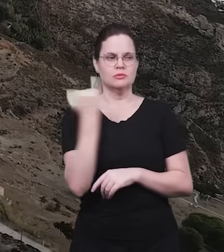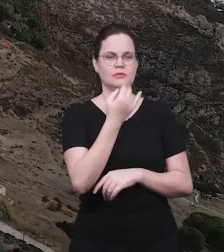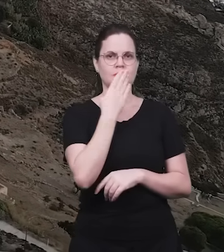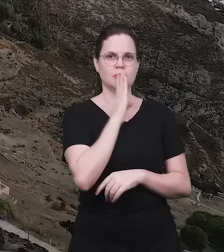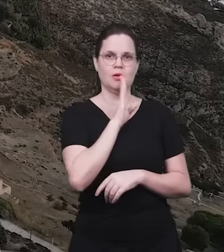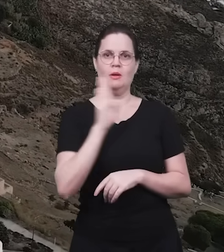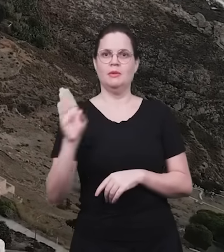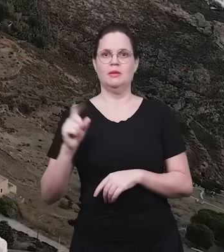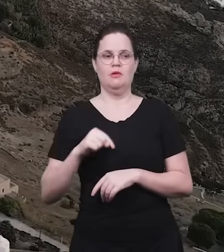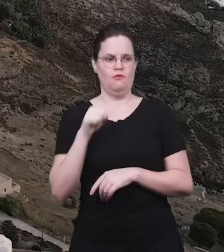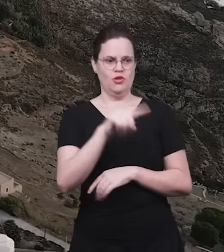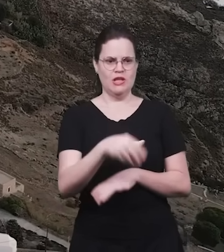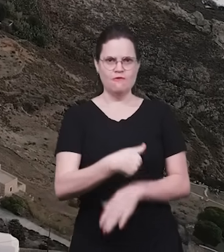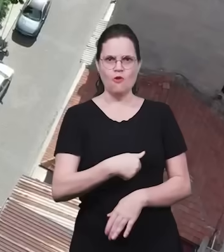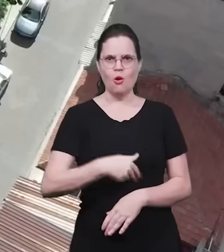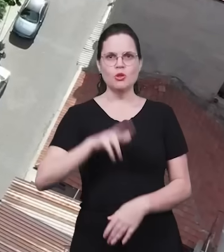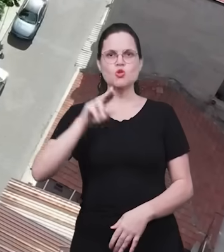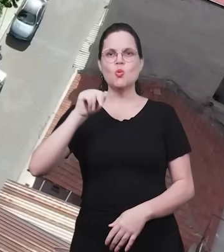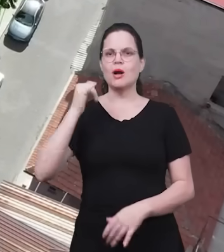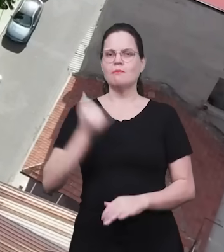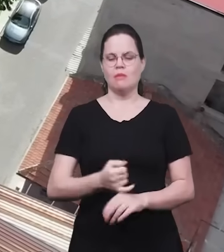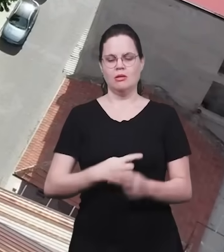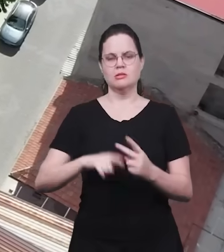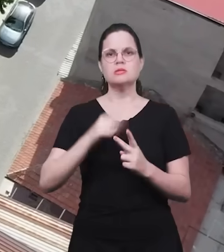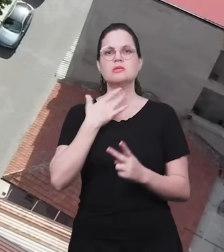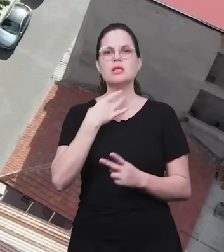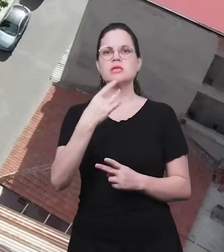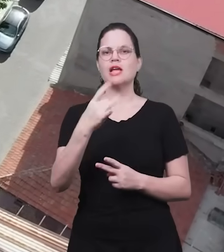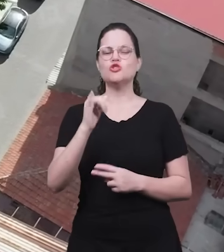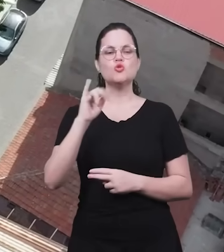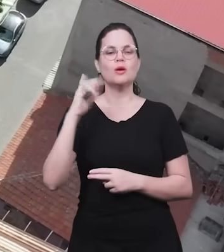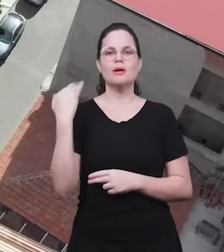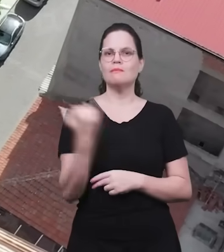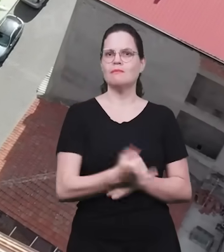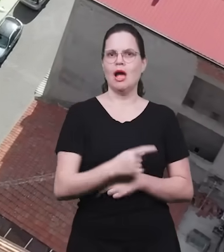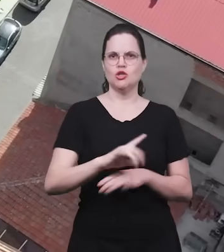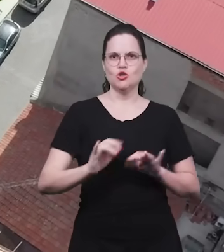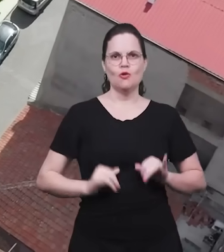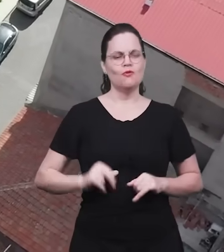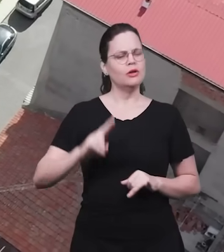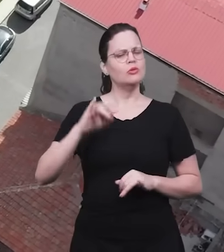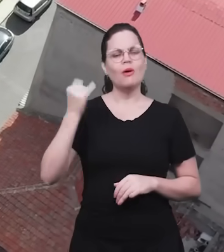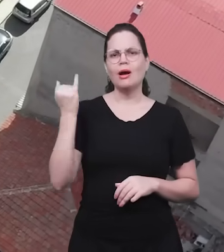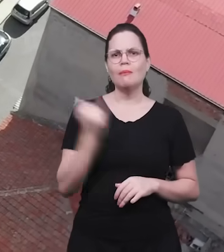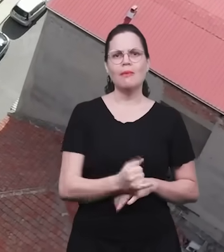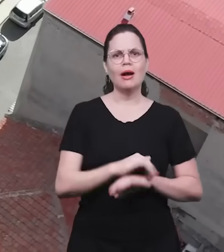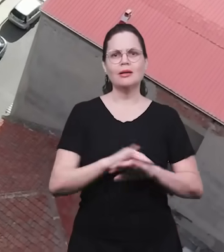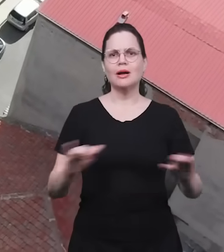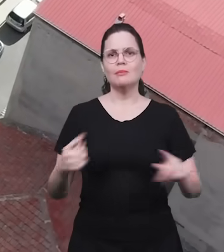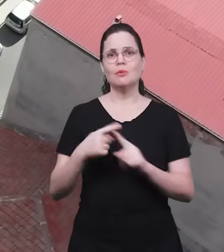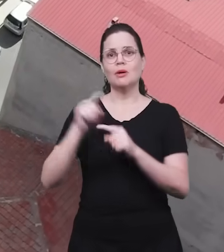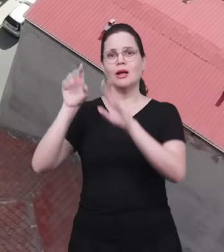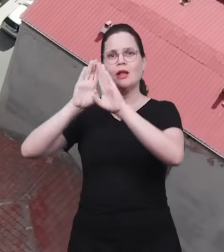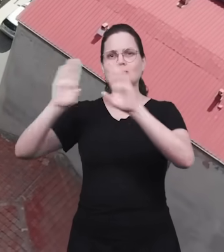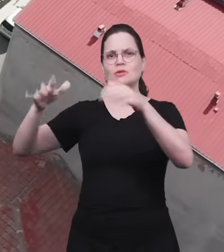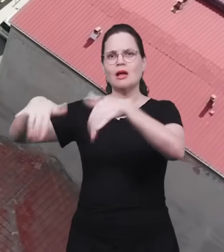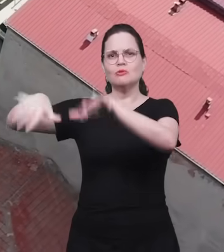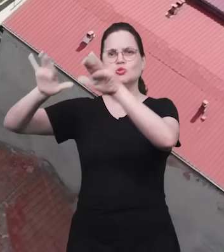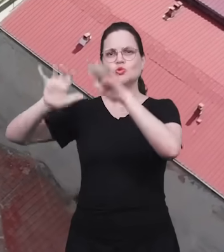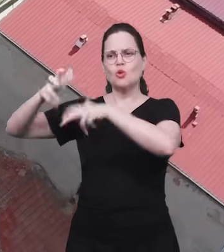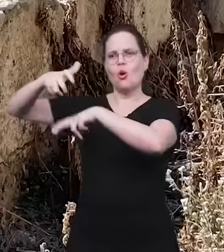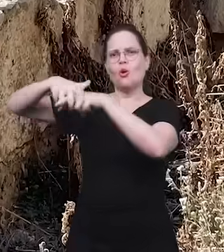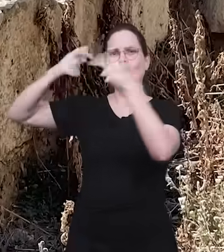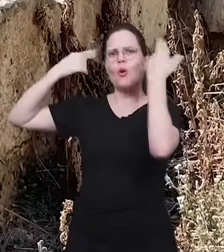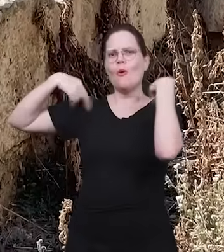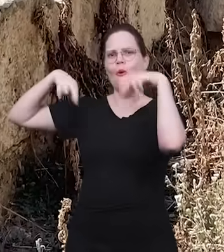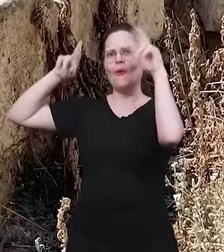mais terão fome, nunca mais terão sede, porque o Cordeiro está no meio do trono, os apacentará,